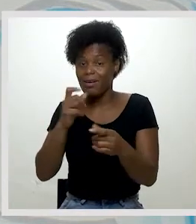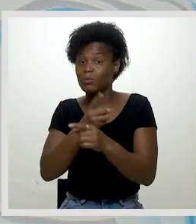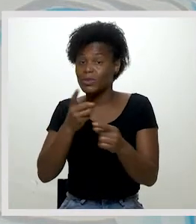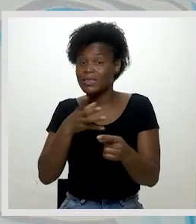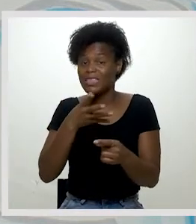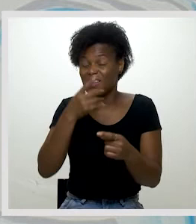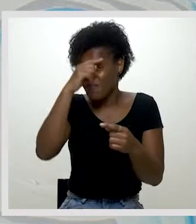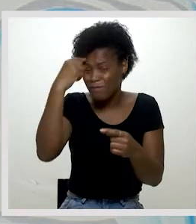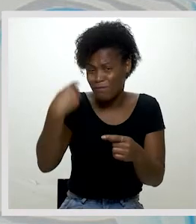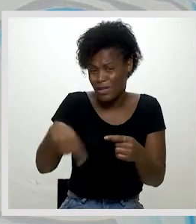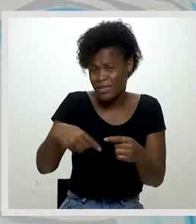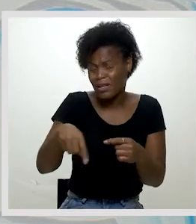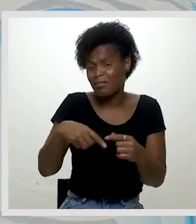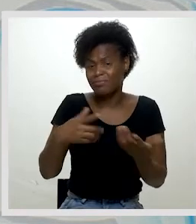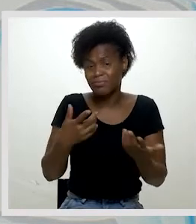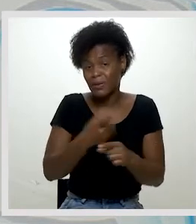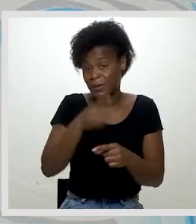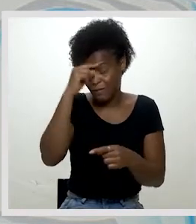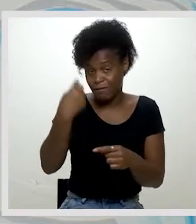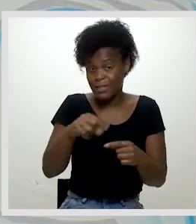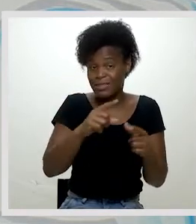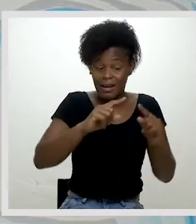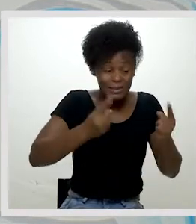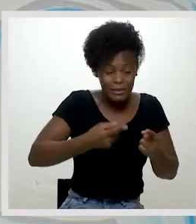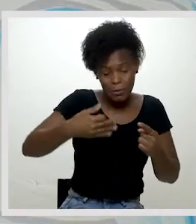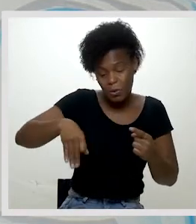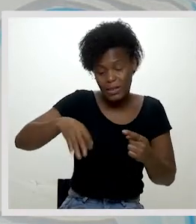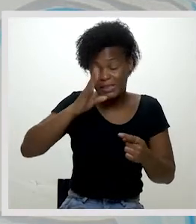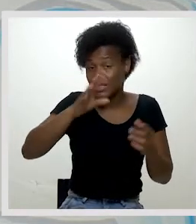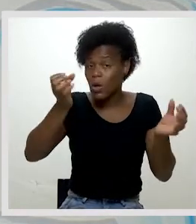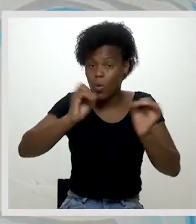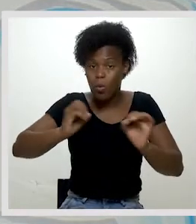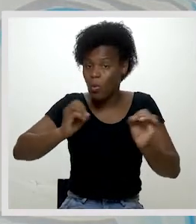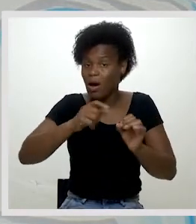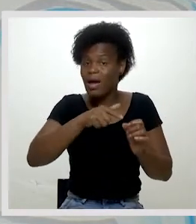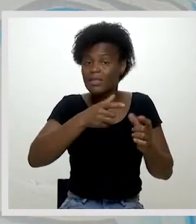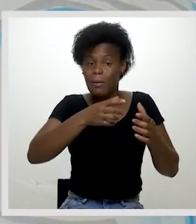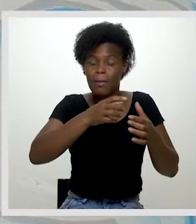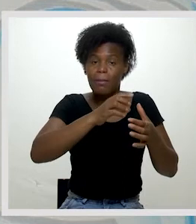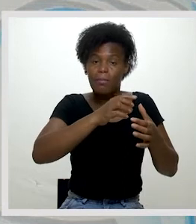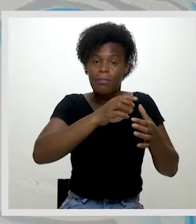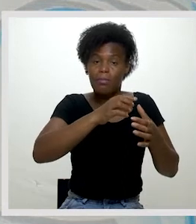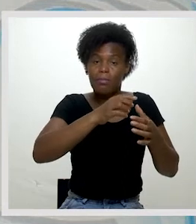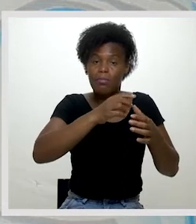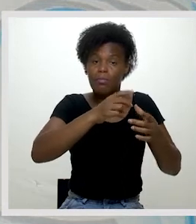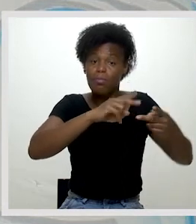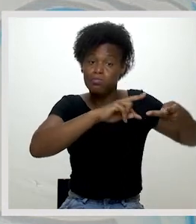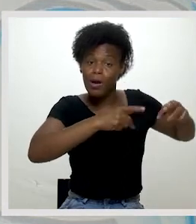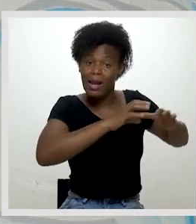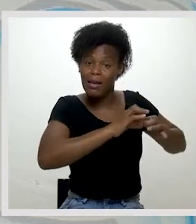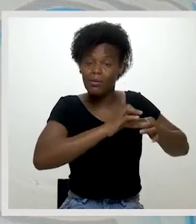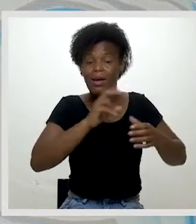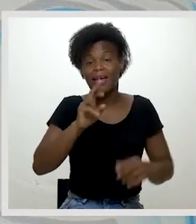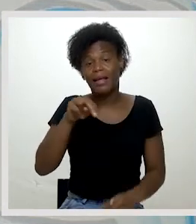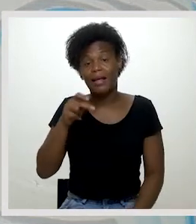que é difícil que haja a síntese de proteína sem a presença desta molécula de RNA transferência, que é